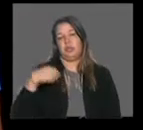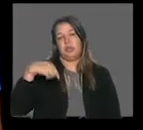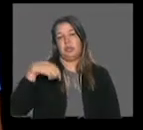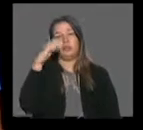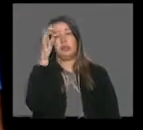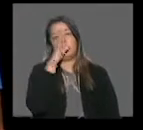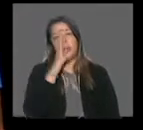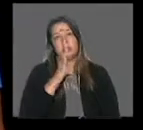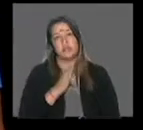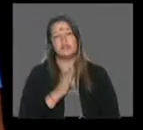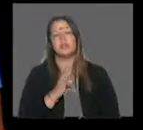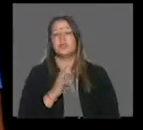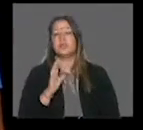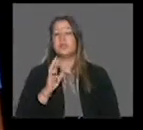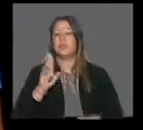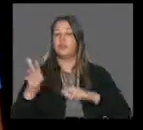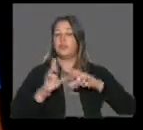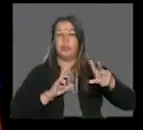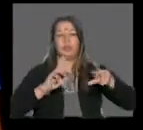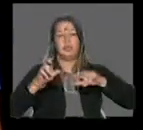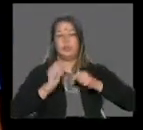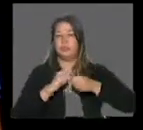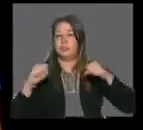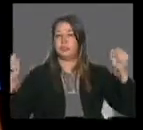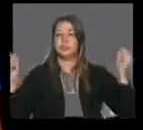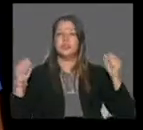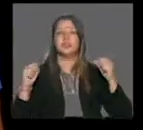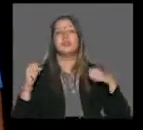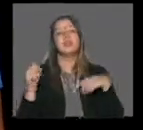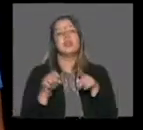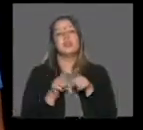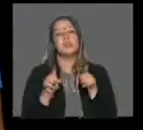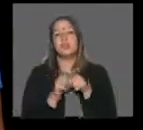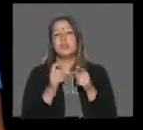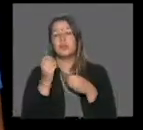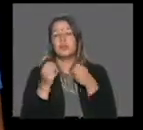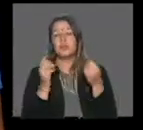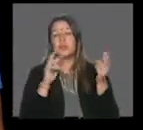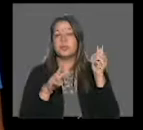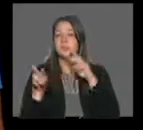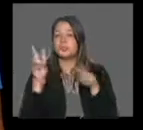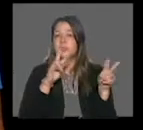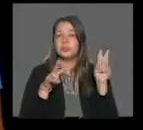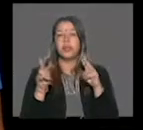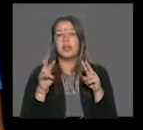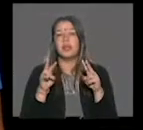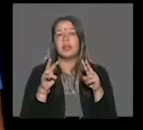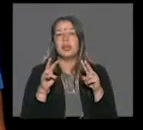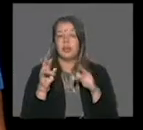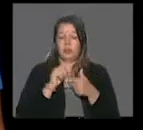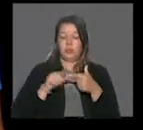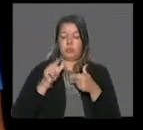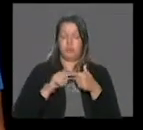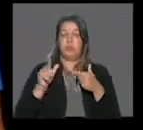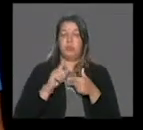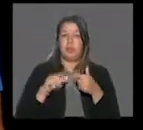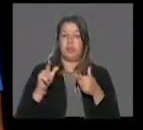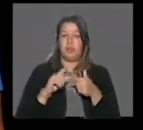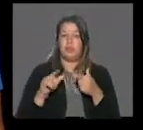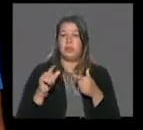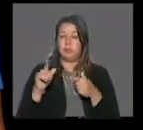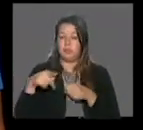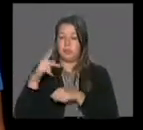no Brasil, mas em dimensões muito maiores, como você vê os mesmos